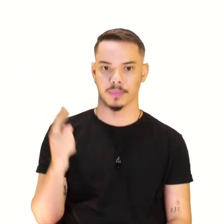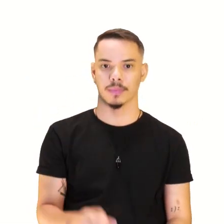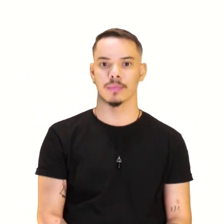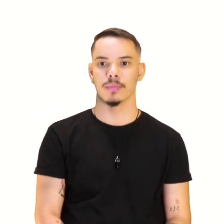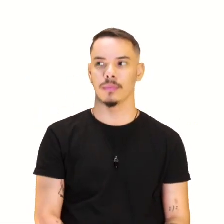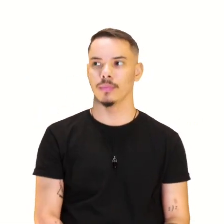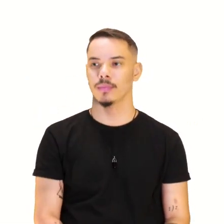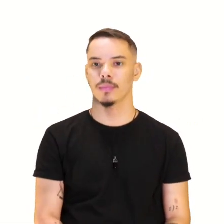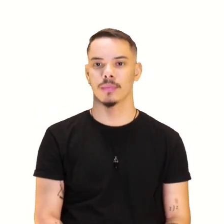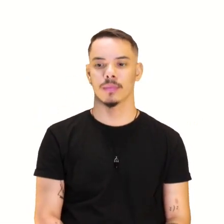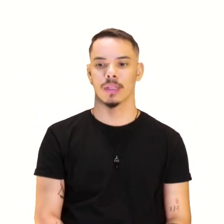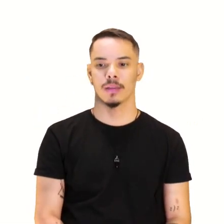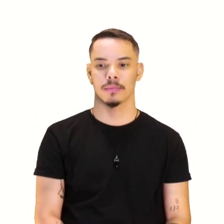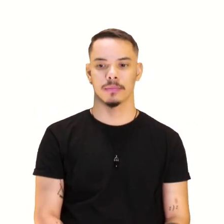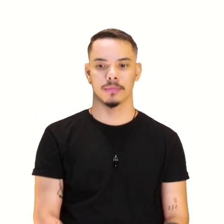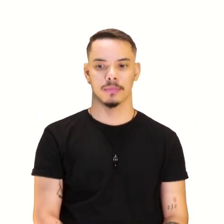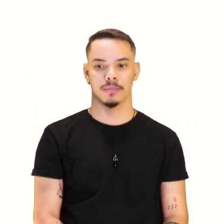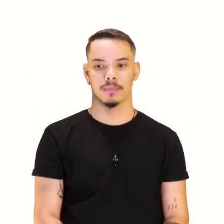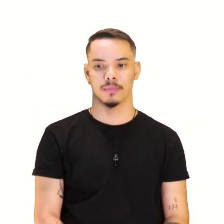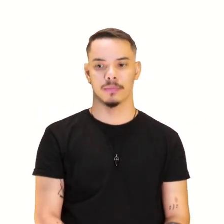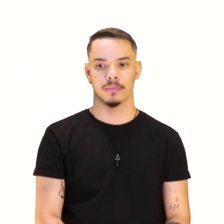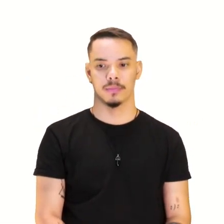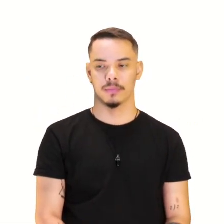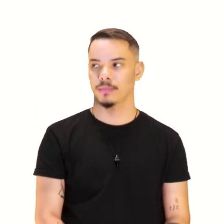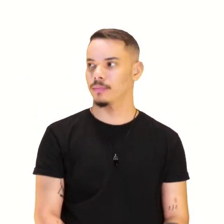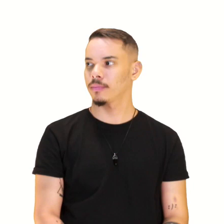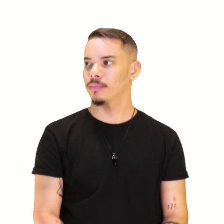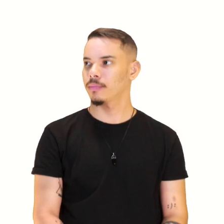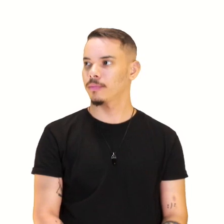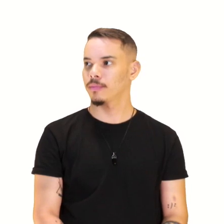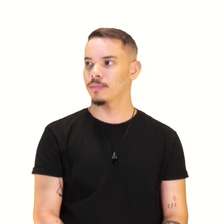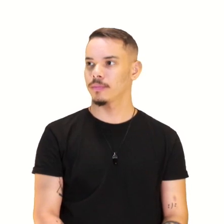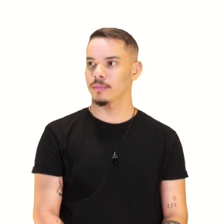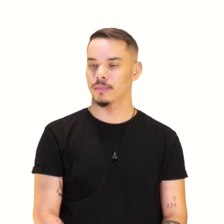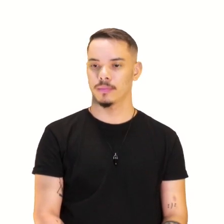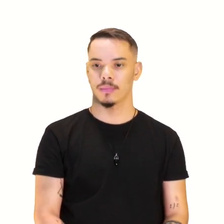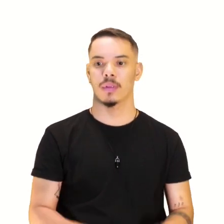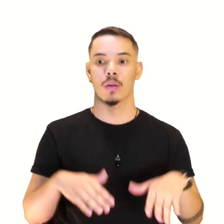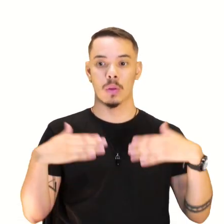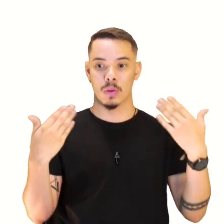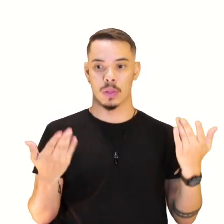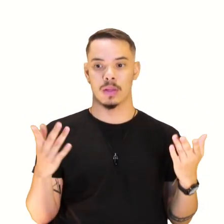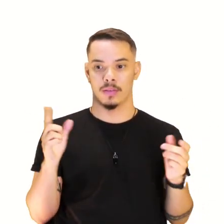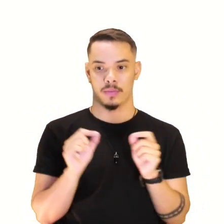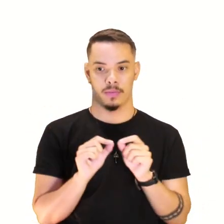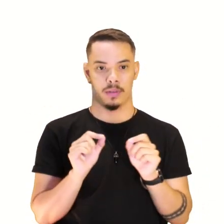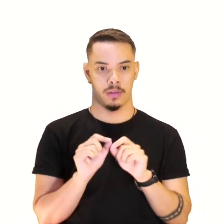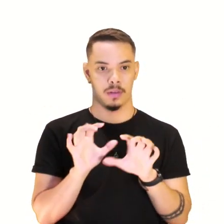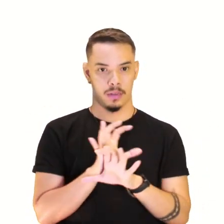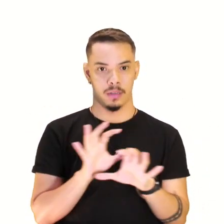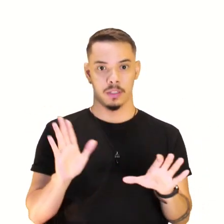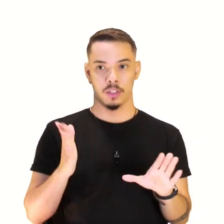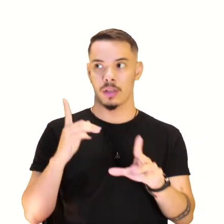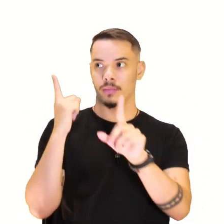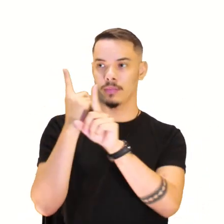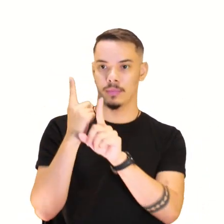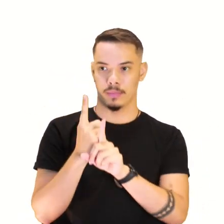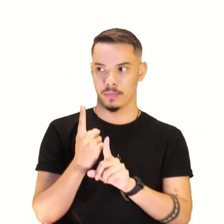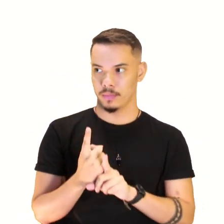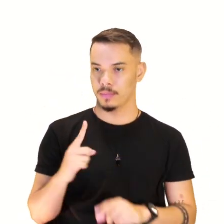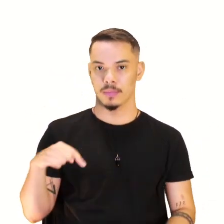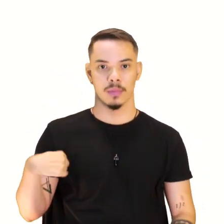Pois é, né? E claro que a gente, quando faz o segundo menos o primeiro, a gente já vai achando aí a